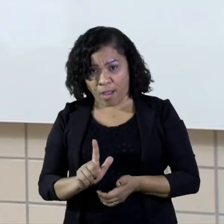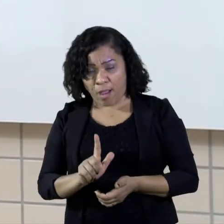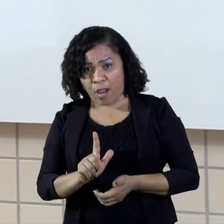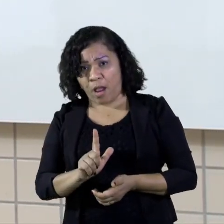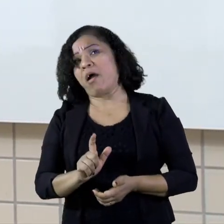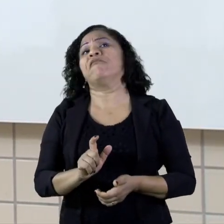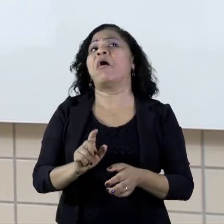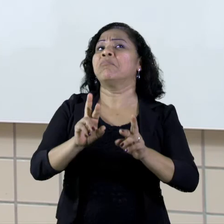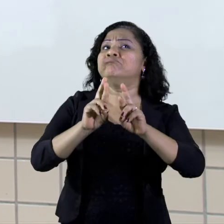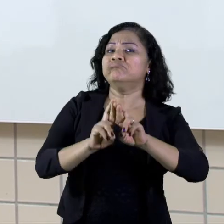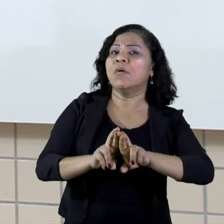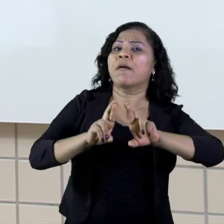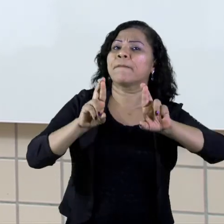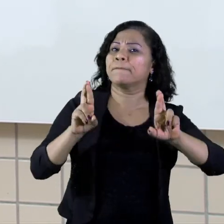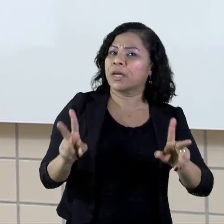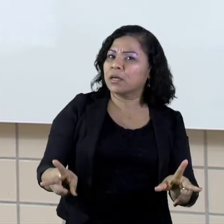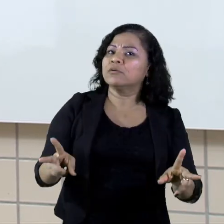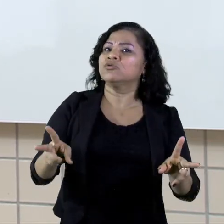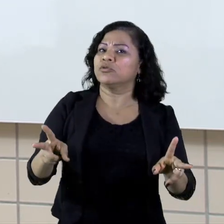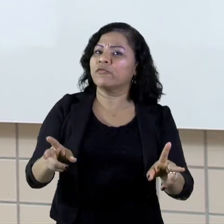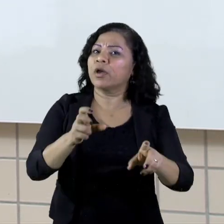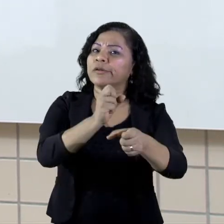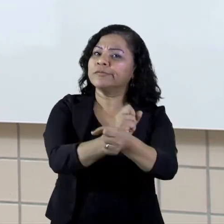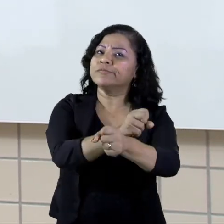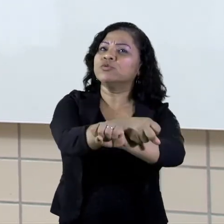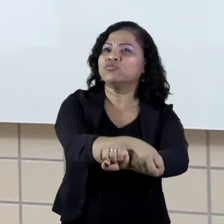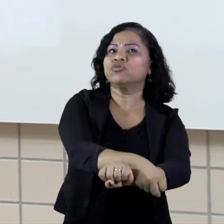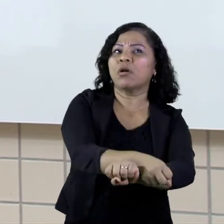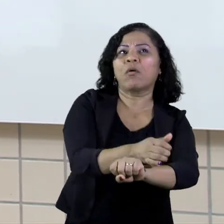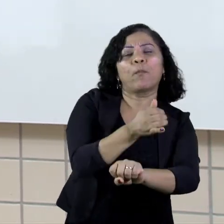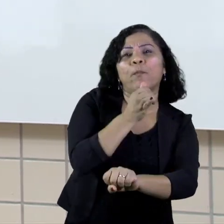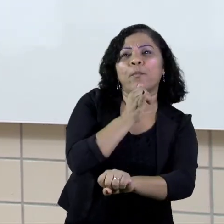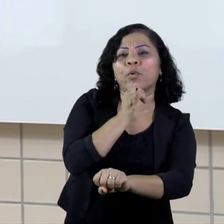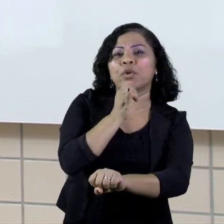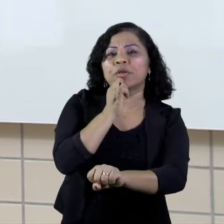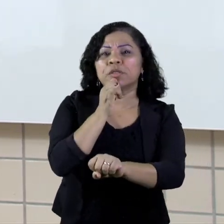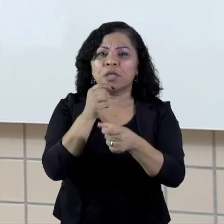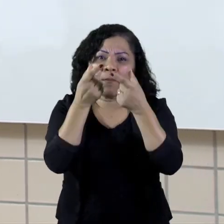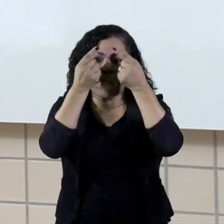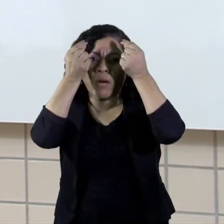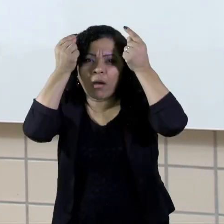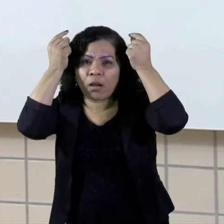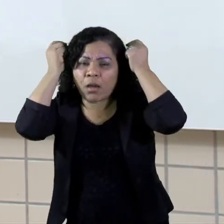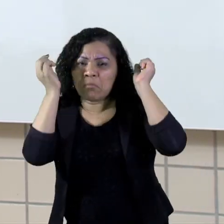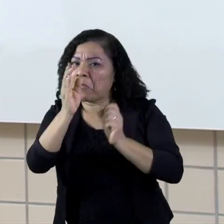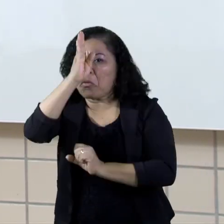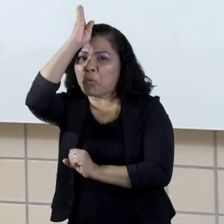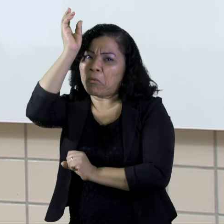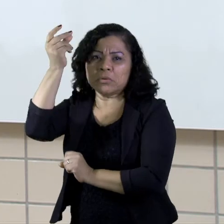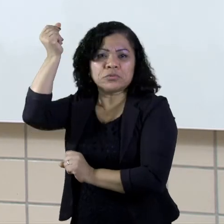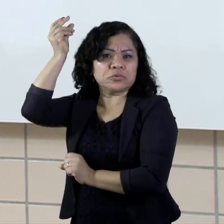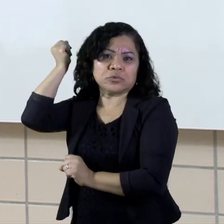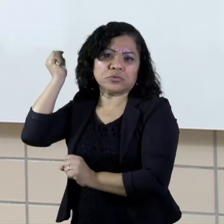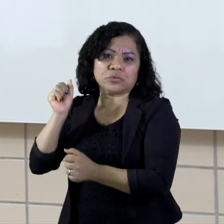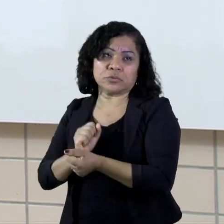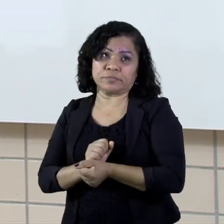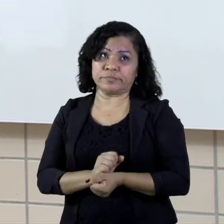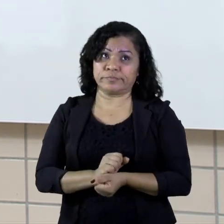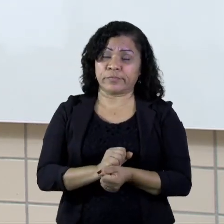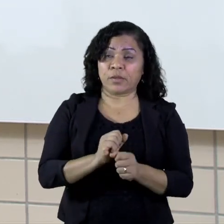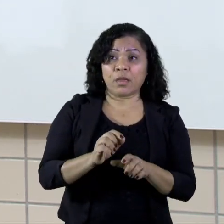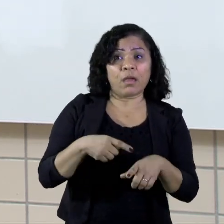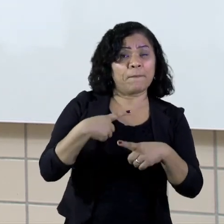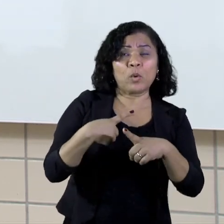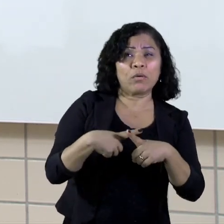bem diferente da condição do escravo, por exemplo, em Grécia ou em Roma antiga. Talvez a escravidão